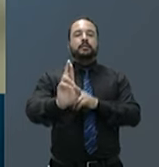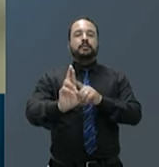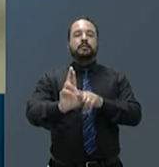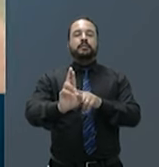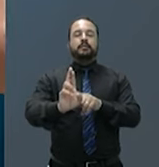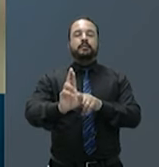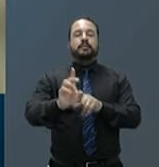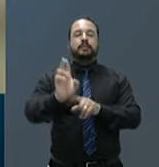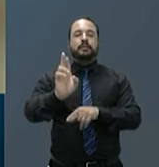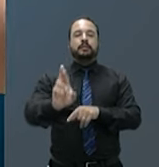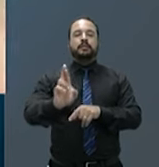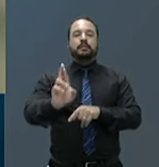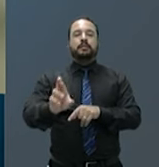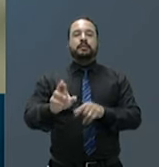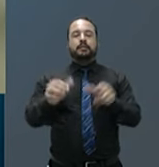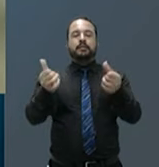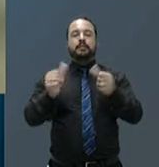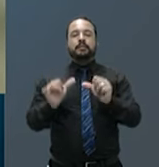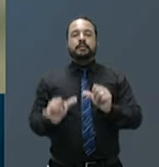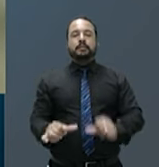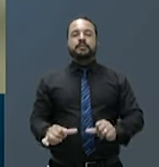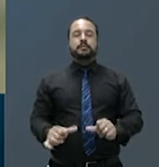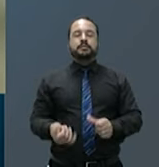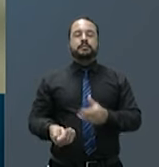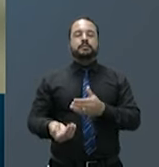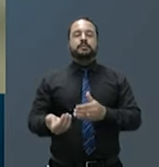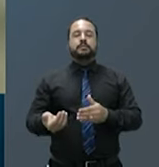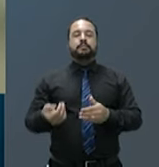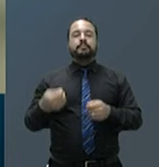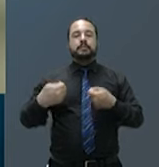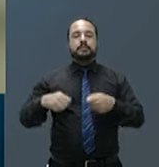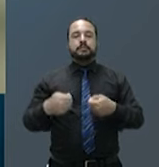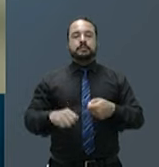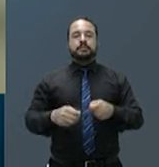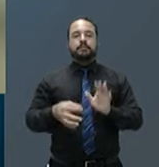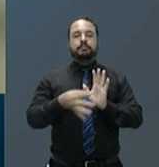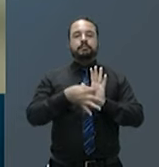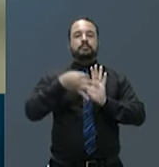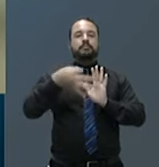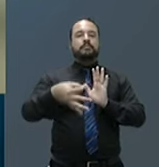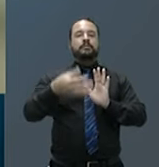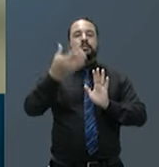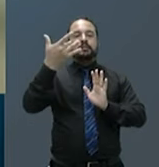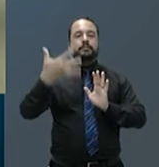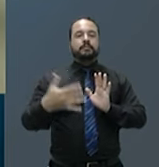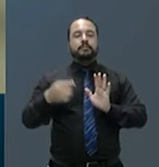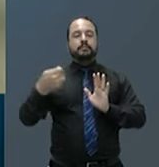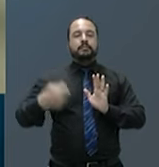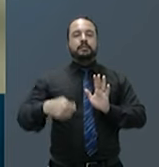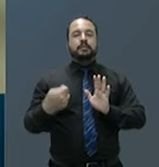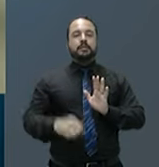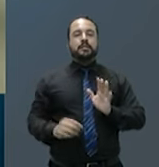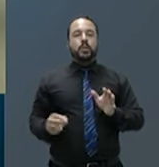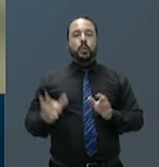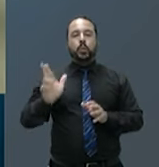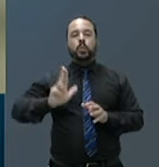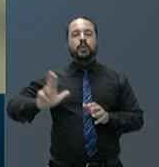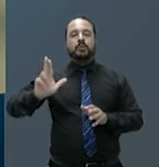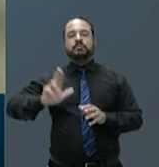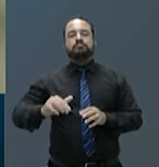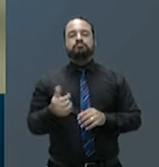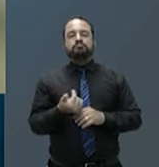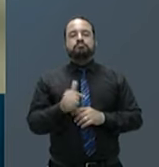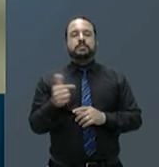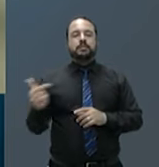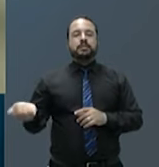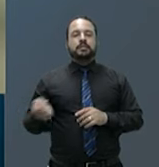para avaliar a extensão ou não do repetitivo se manifeste. E por esse motivo, não haveria lógica de aplicar de forma sumária, como aconteceu